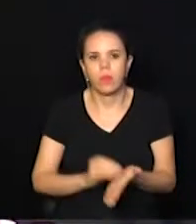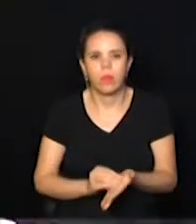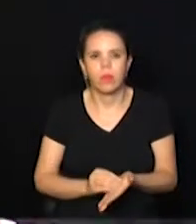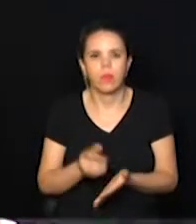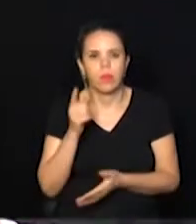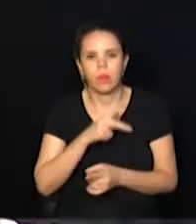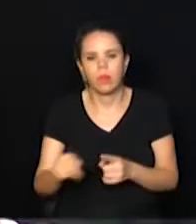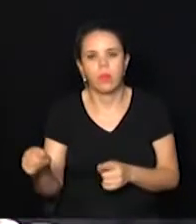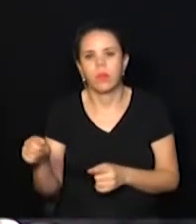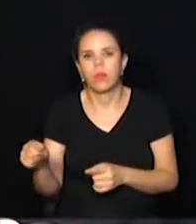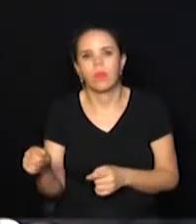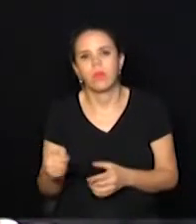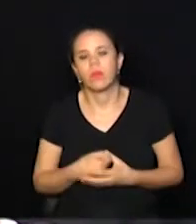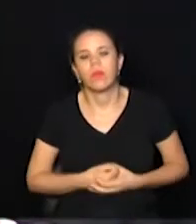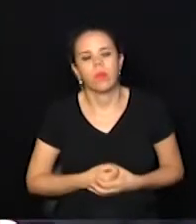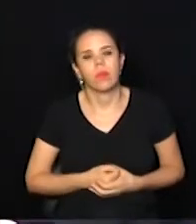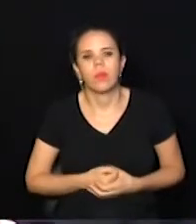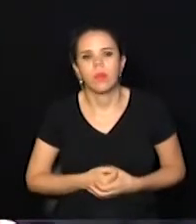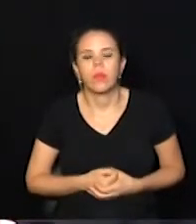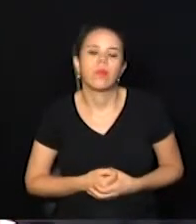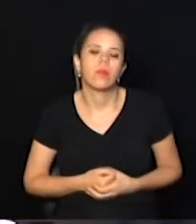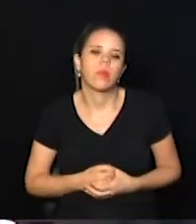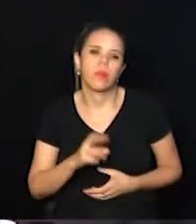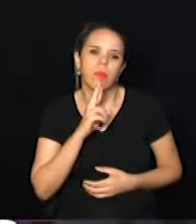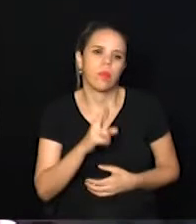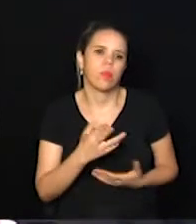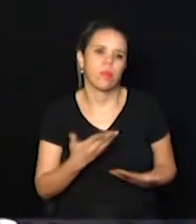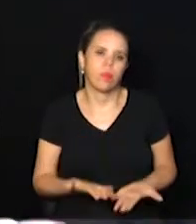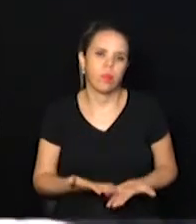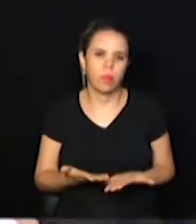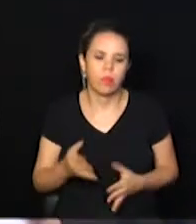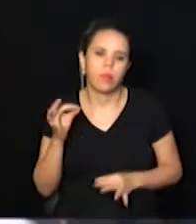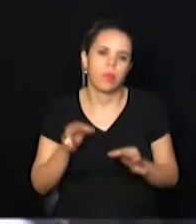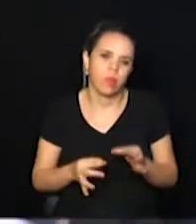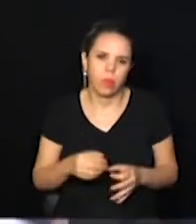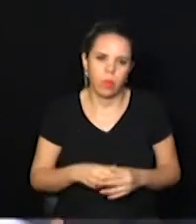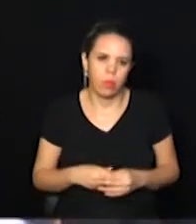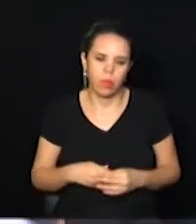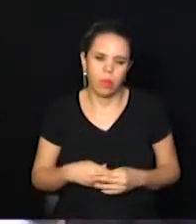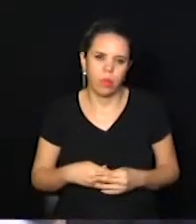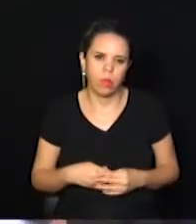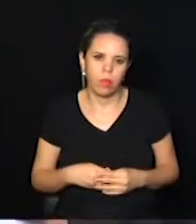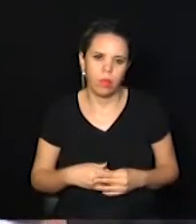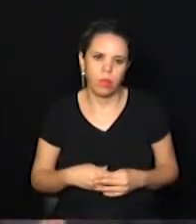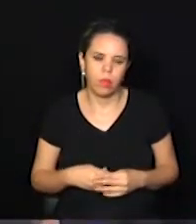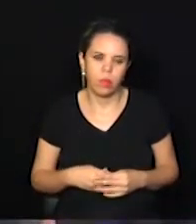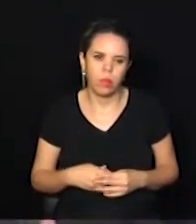gente conseguir, né, ter resposta. A justiça, neste